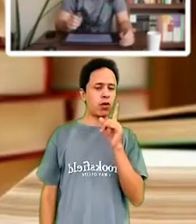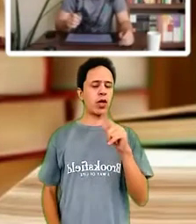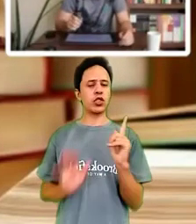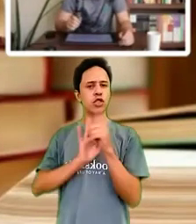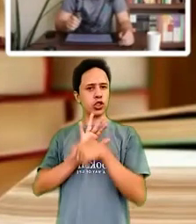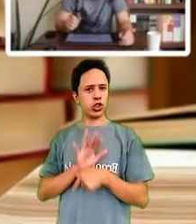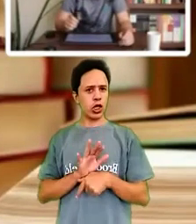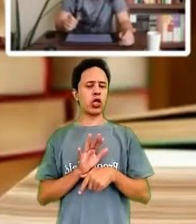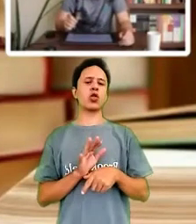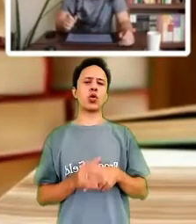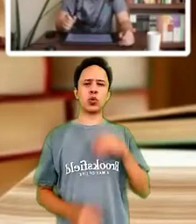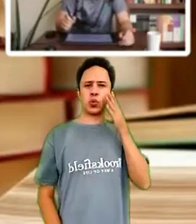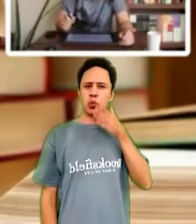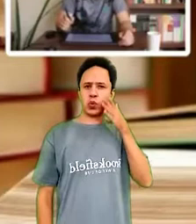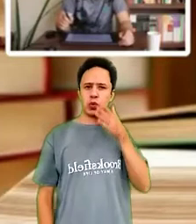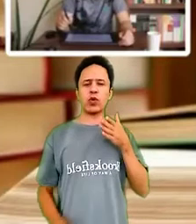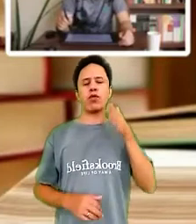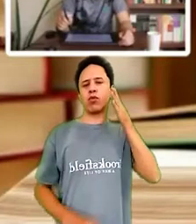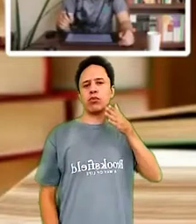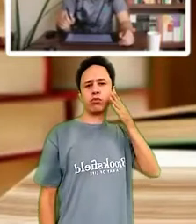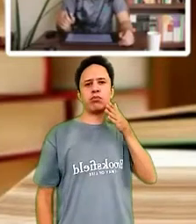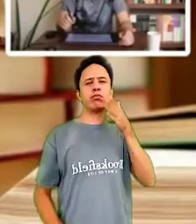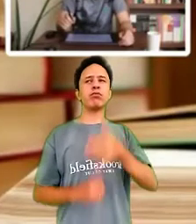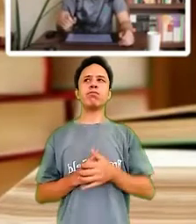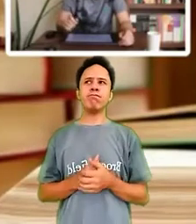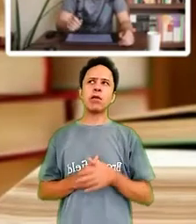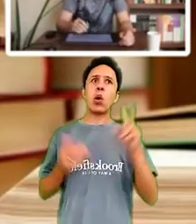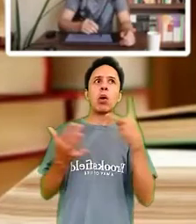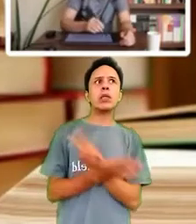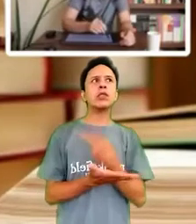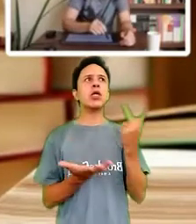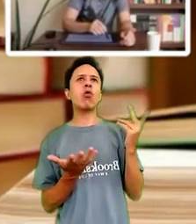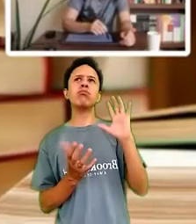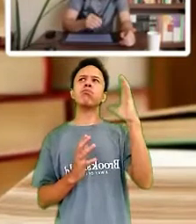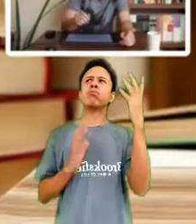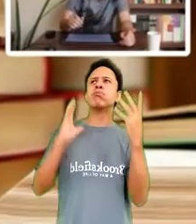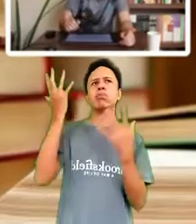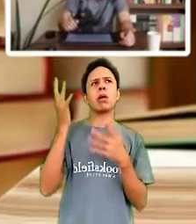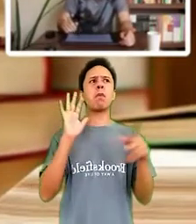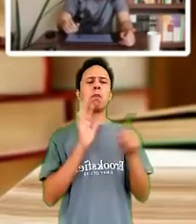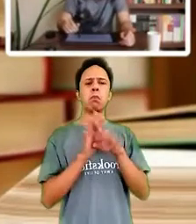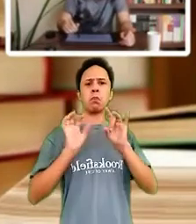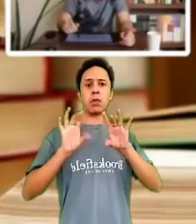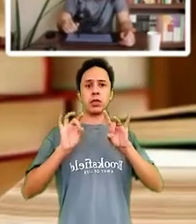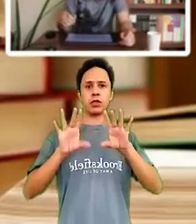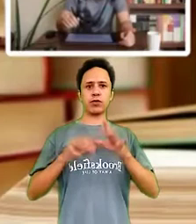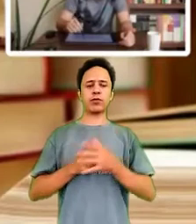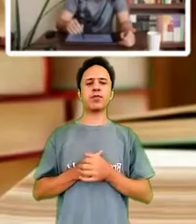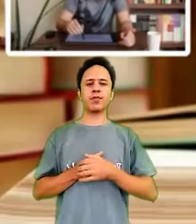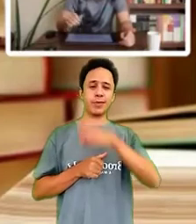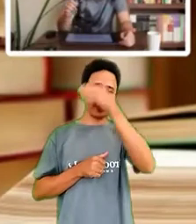relato é um gênero discursivo no qual são apresentadas informações básicas ou fatos referentes a um acontecimento